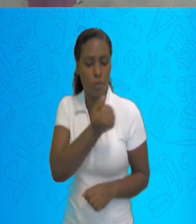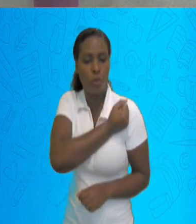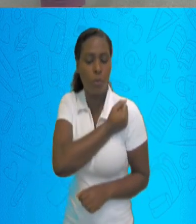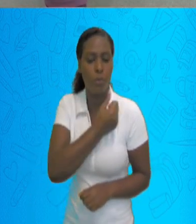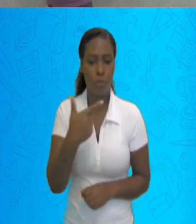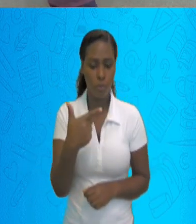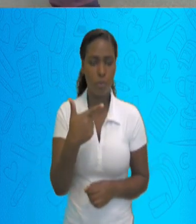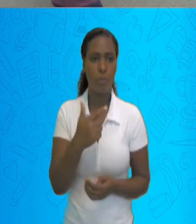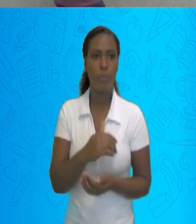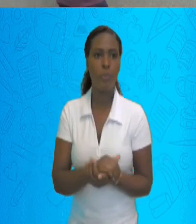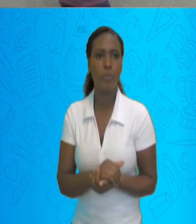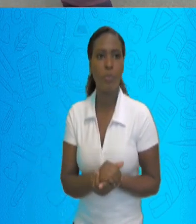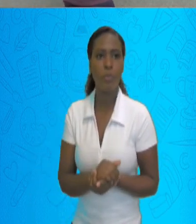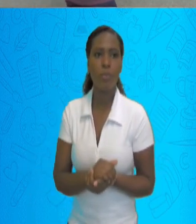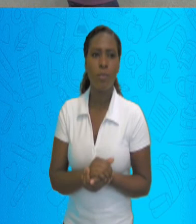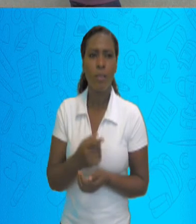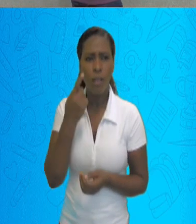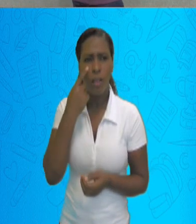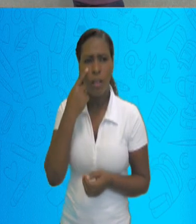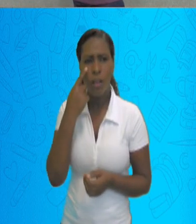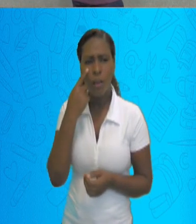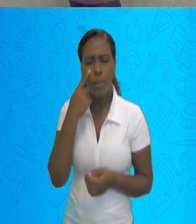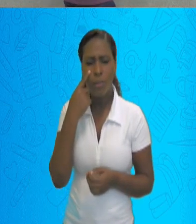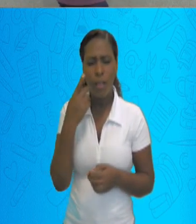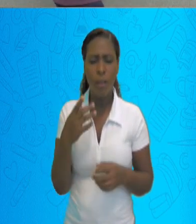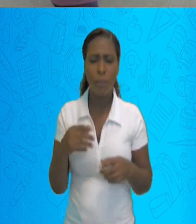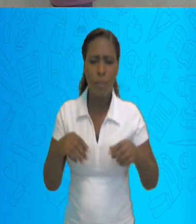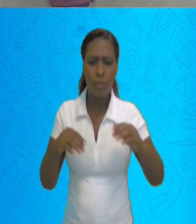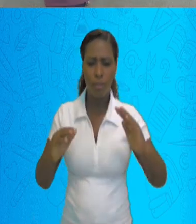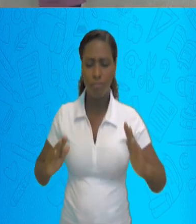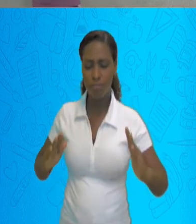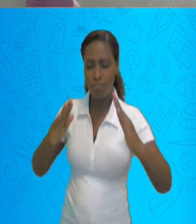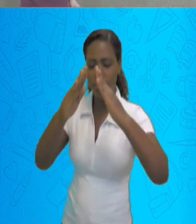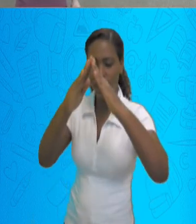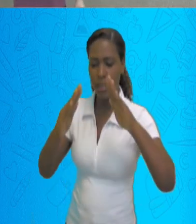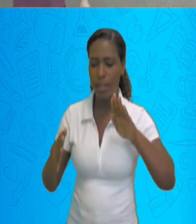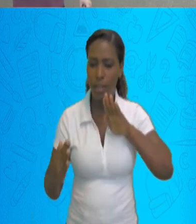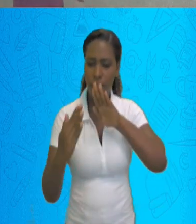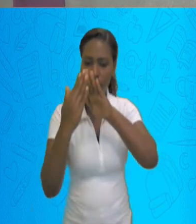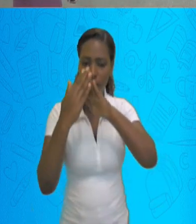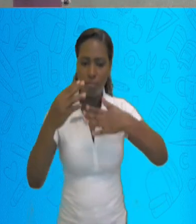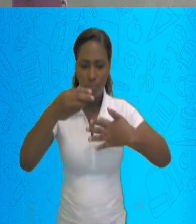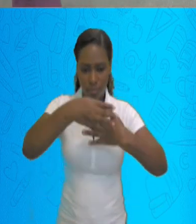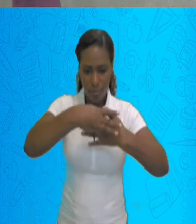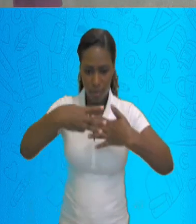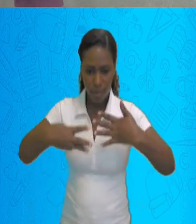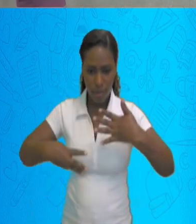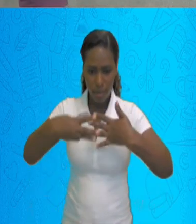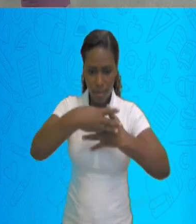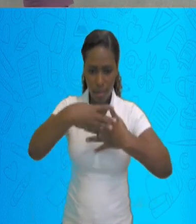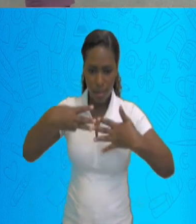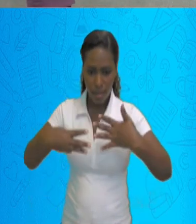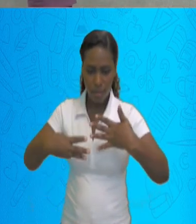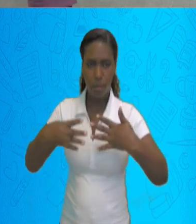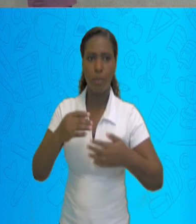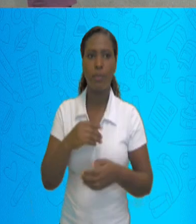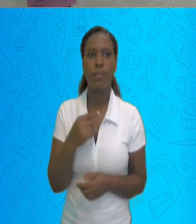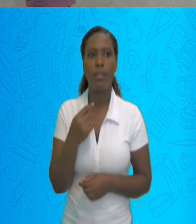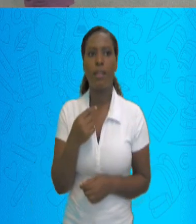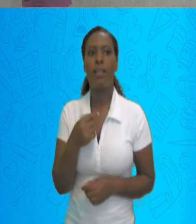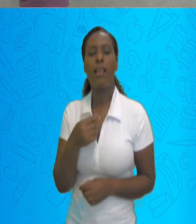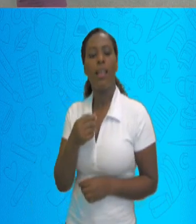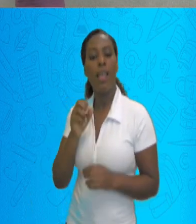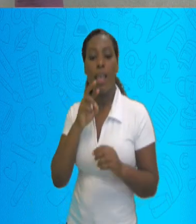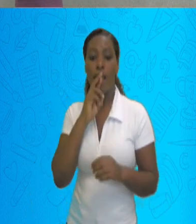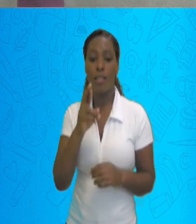geométrico, que é uma pirâmide de base triangular, e responder as questões. Vamos na letra A. Quantas faces